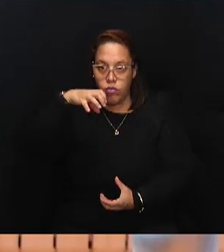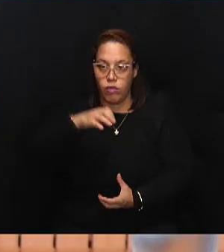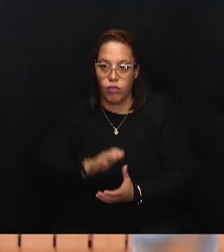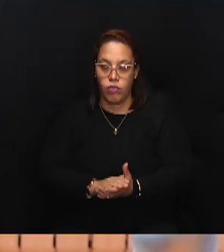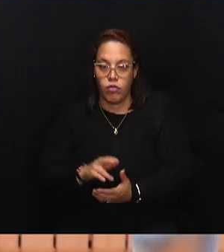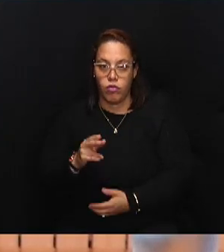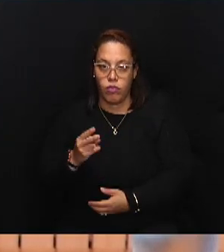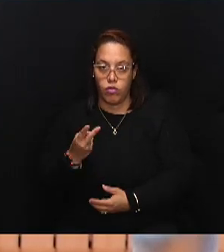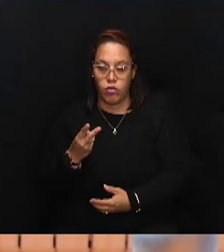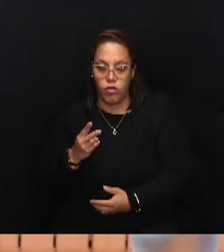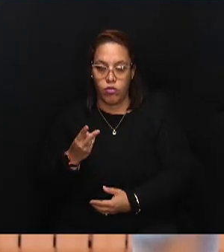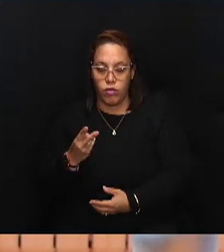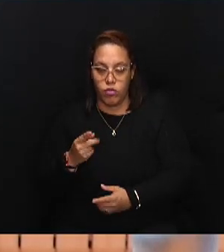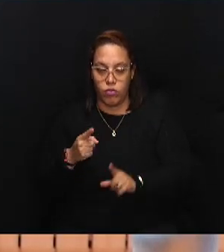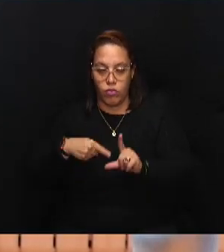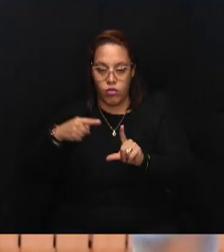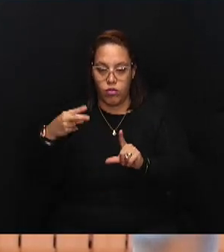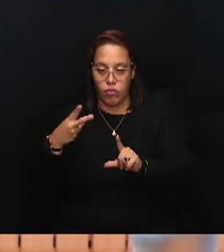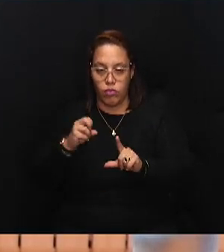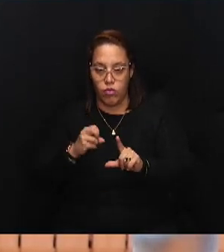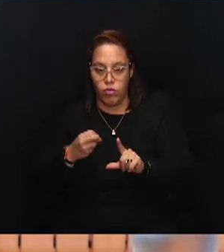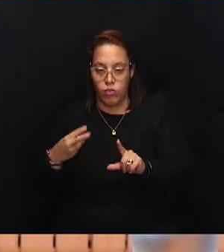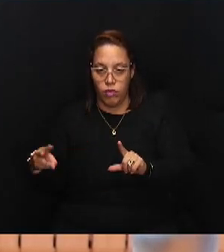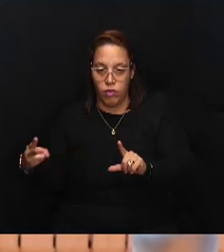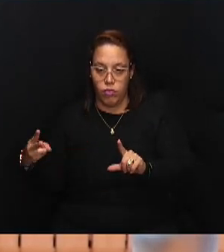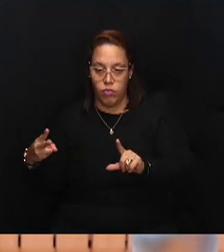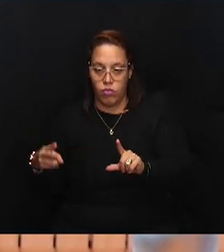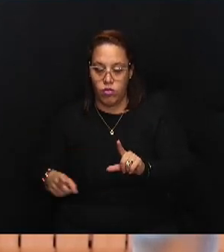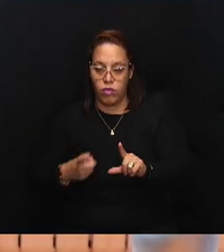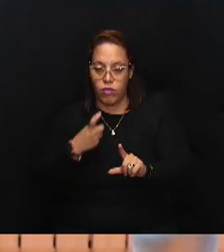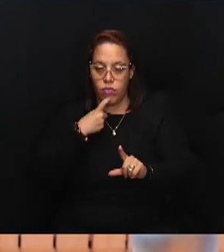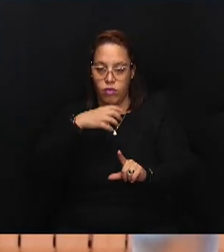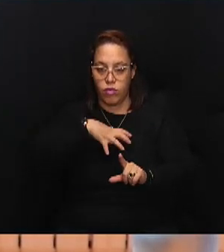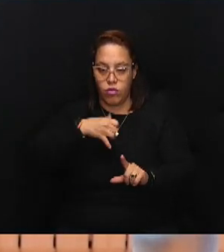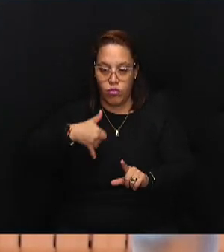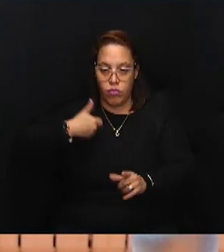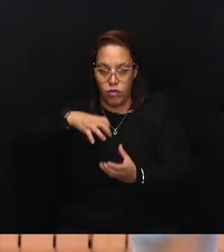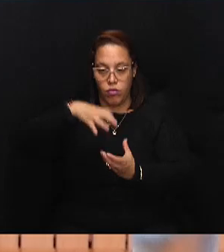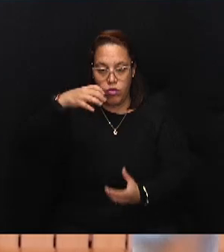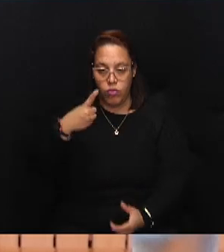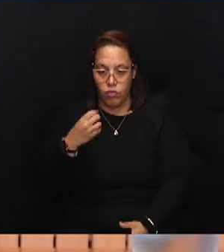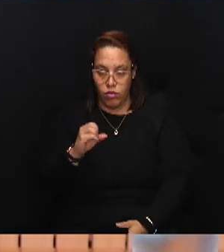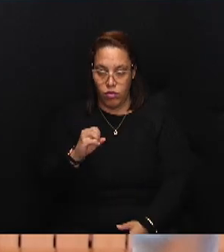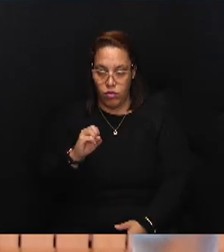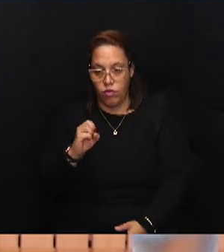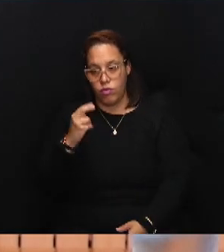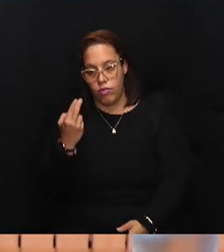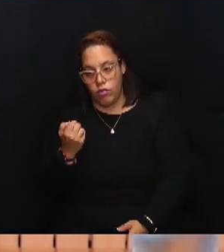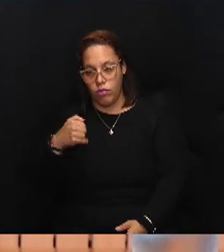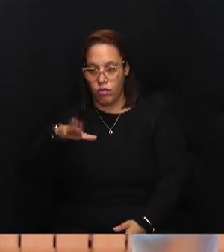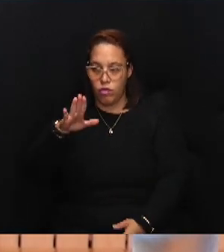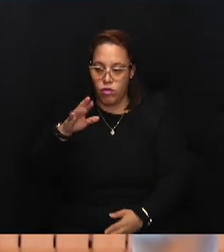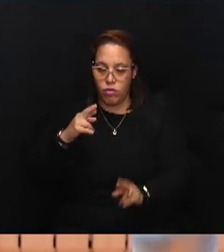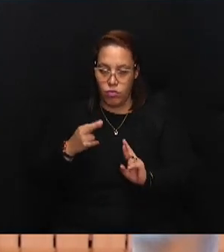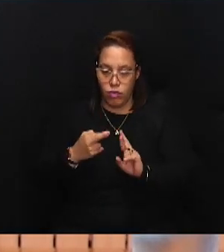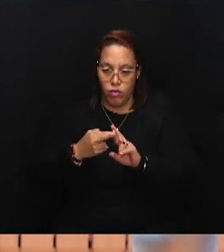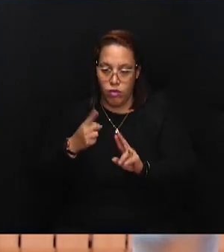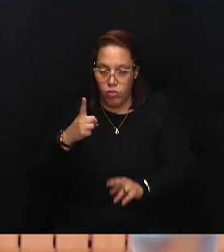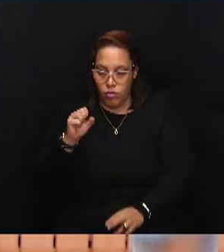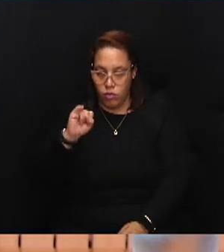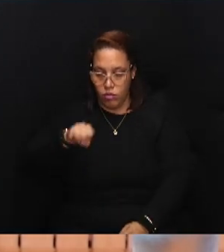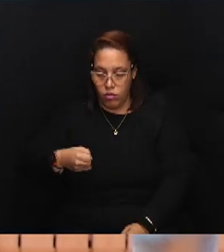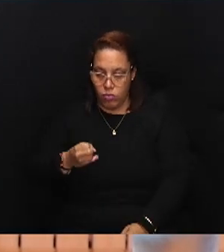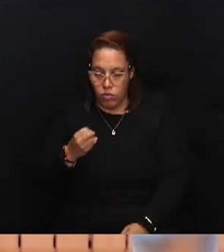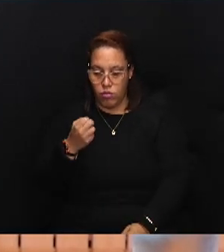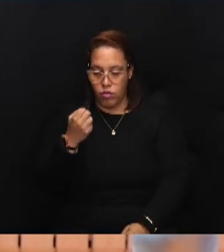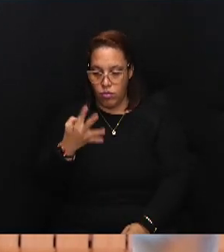Segundo o censo de 2022 do IBGE, a população idosa de Campinas, com 60 anos ou mais, representa